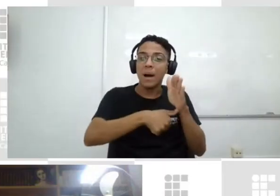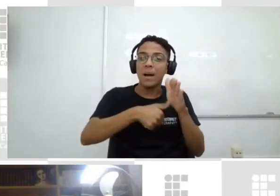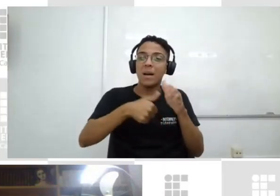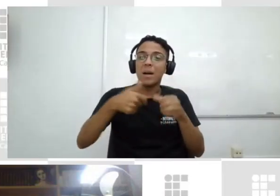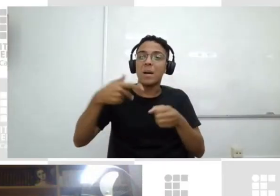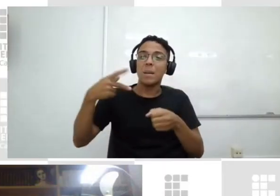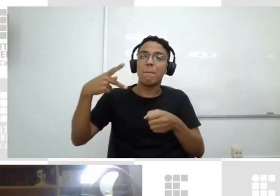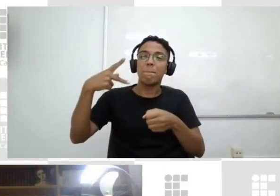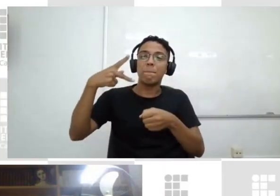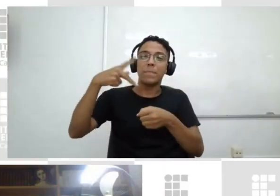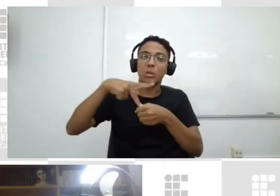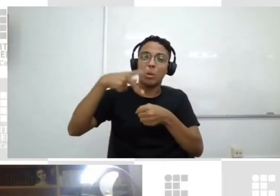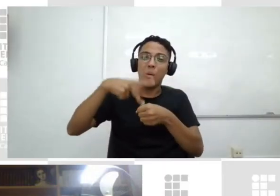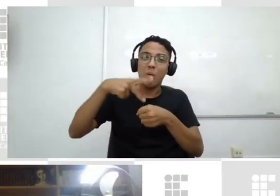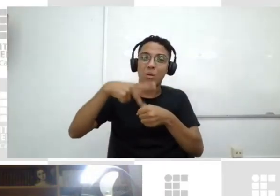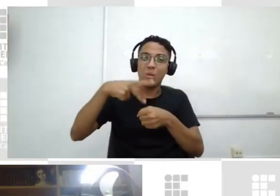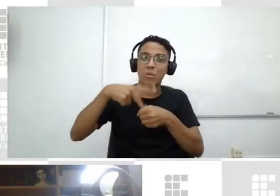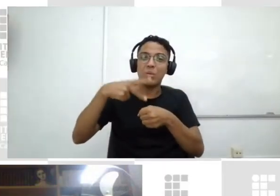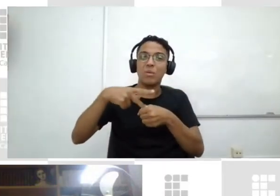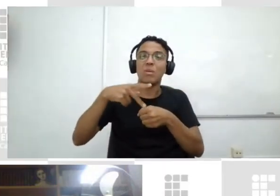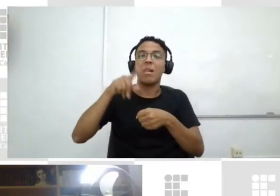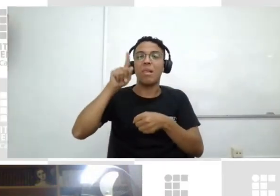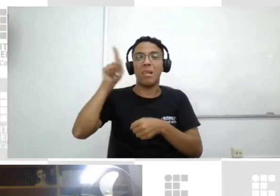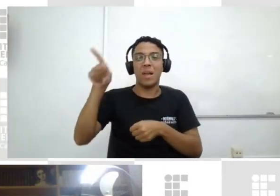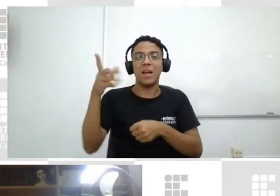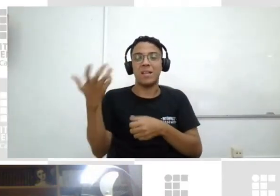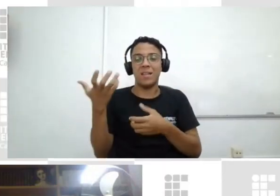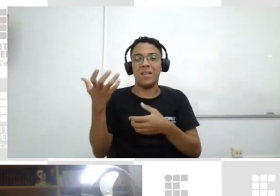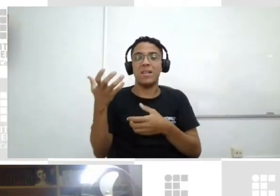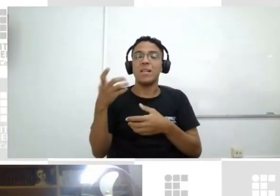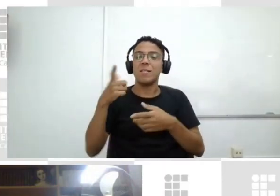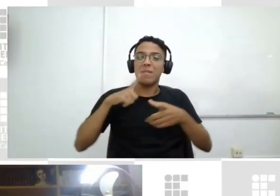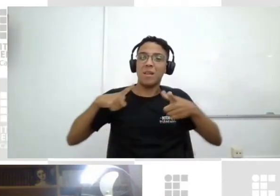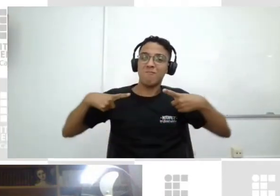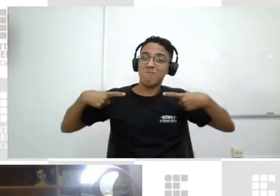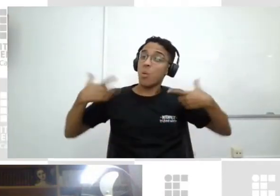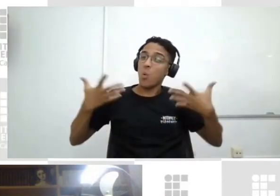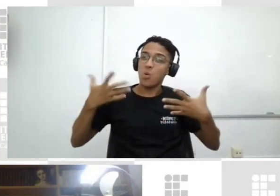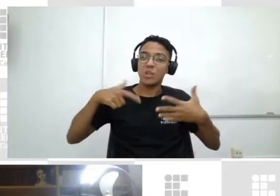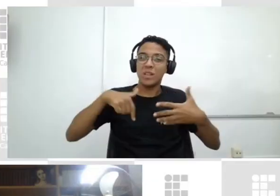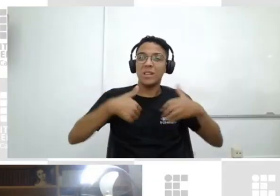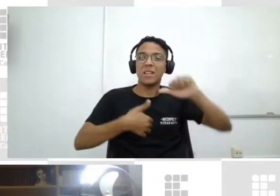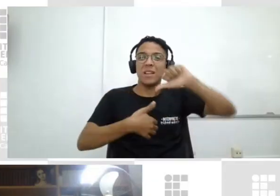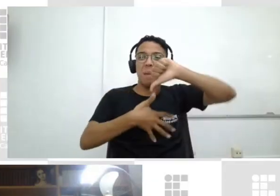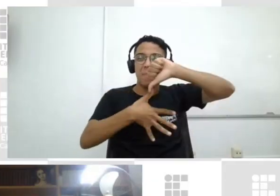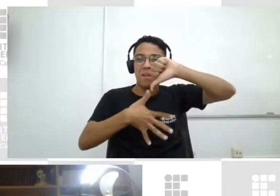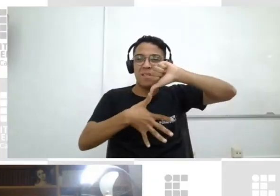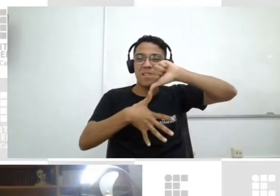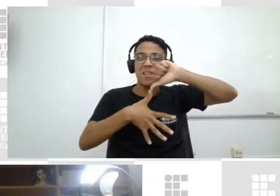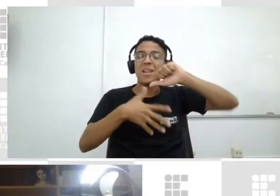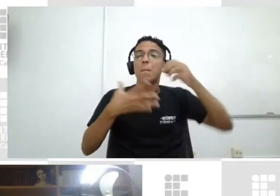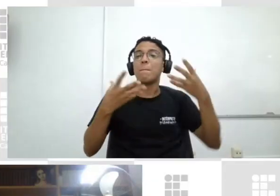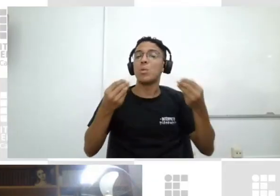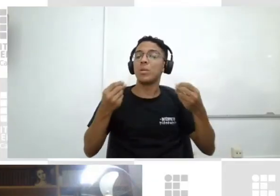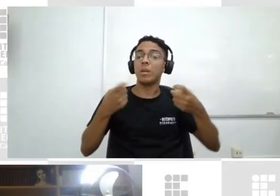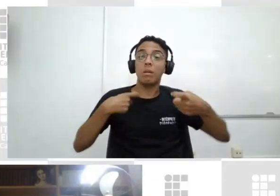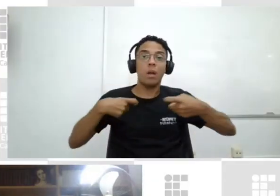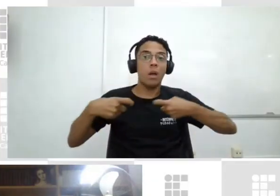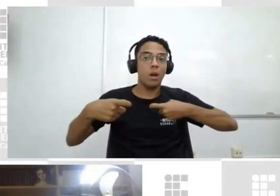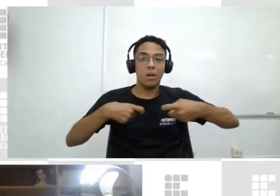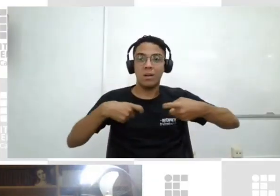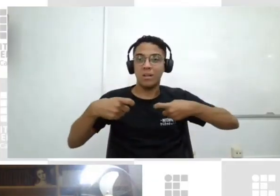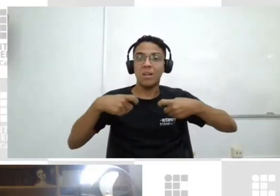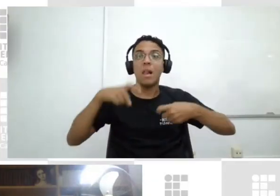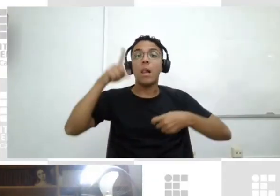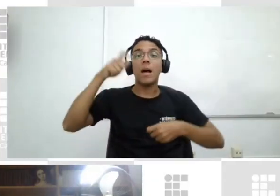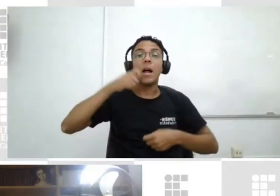essa guerra, temos também uma situação de guerra social muito grande aqui na América do Sul, mas de guerras muito importantes, como está vendo, por exemplo, na Ucrânia, como está